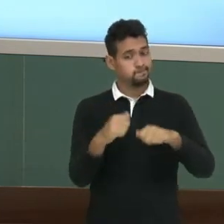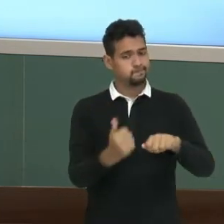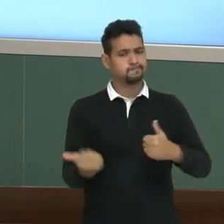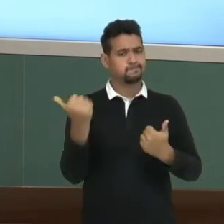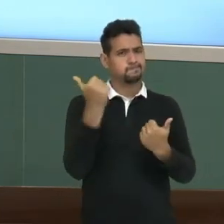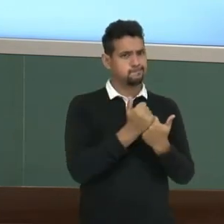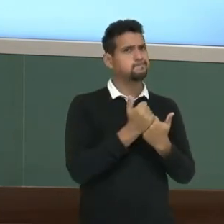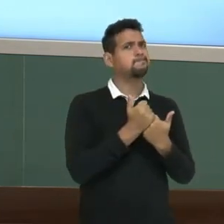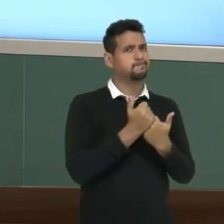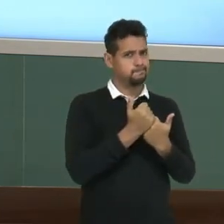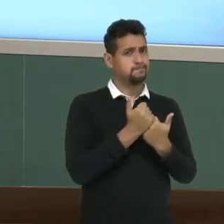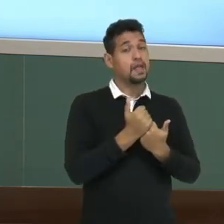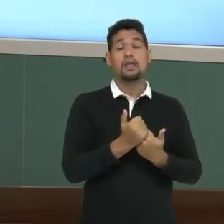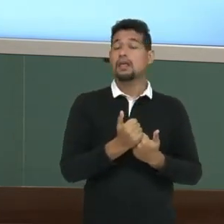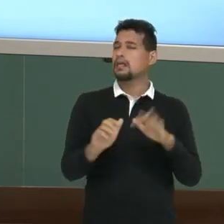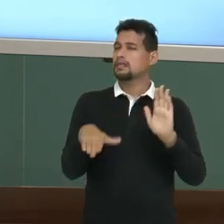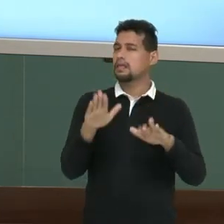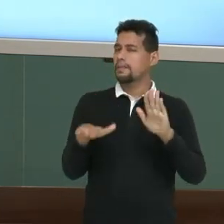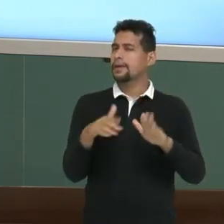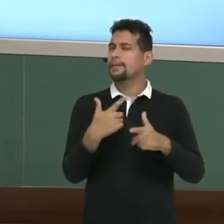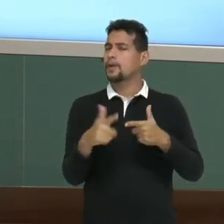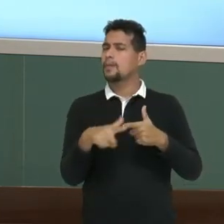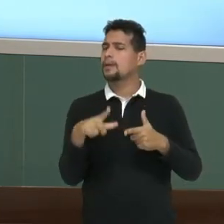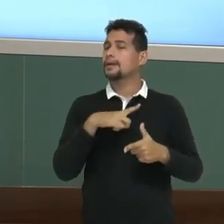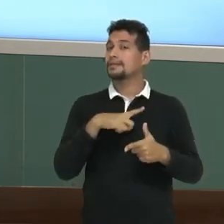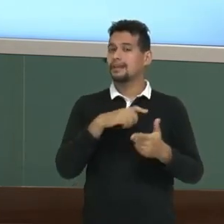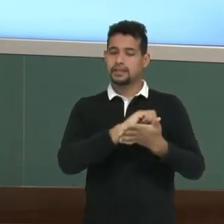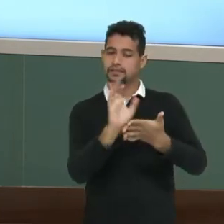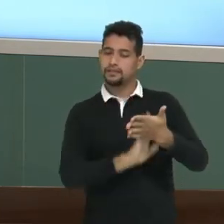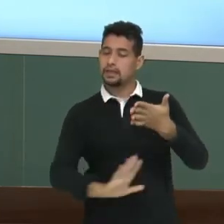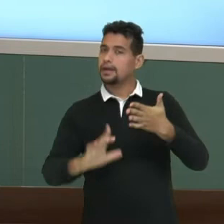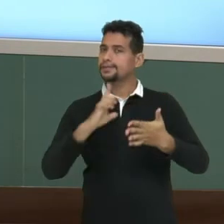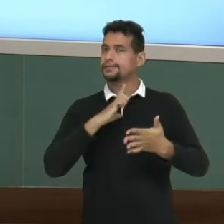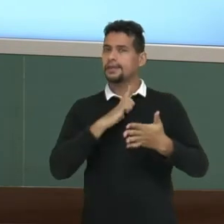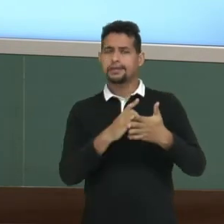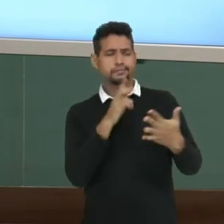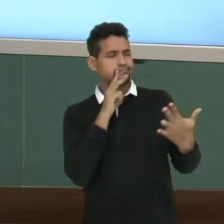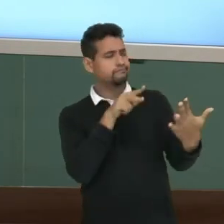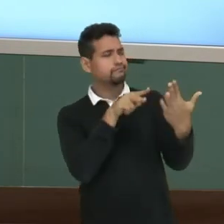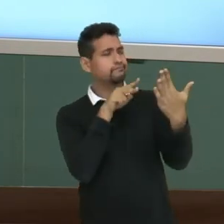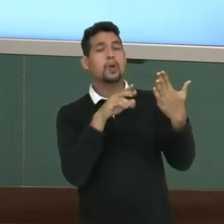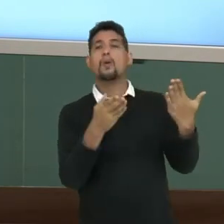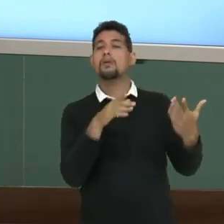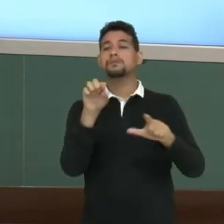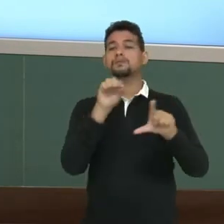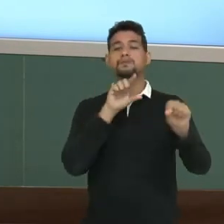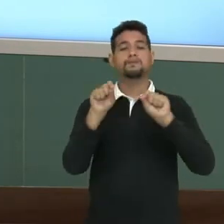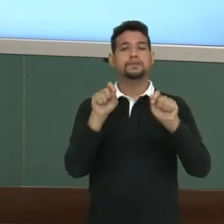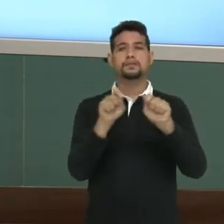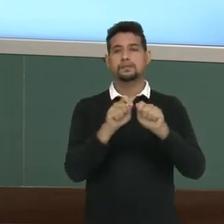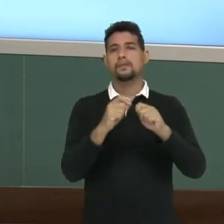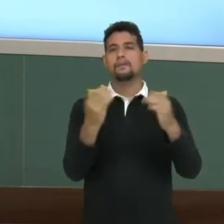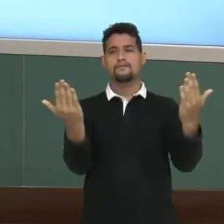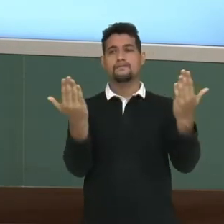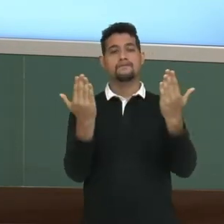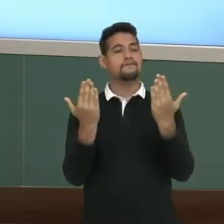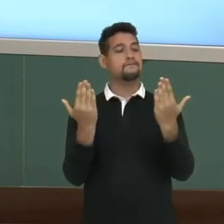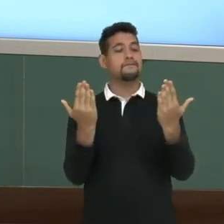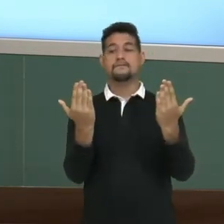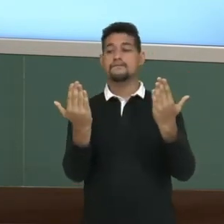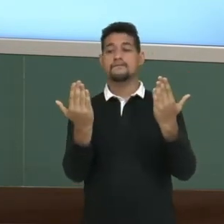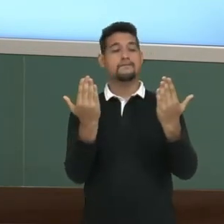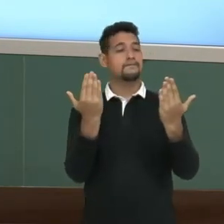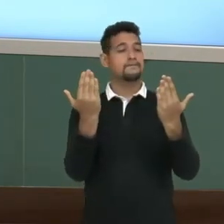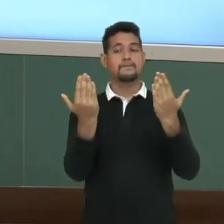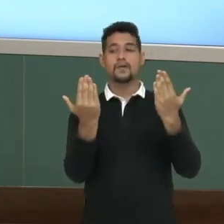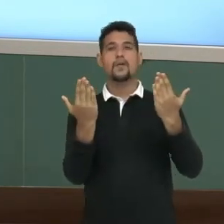vai depender do problema que você tiver à sua frente, e você vai tomar a melhor decisão para ver qual a resposta que